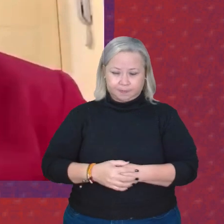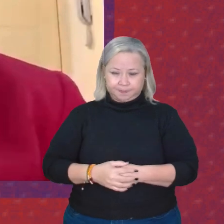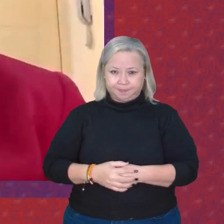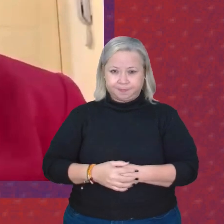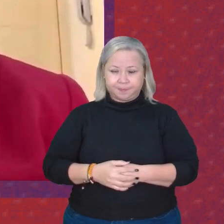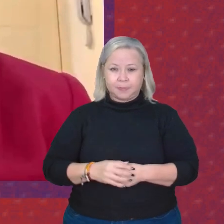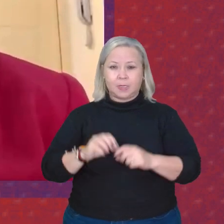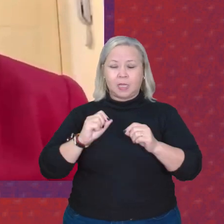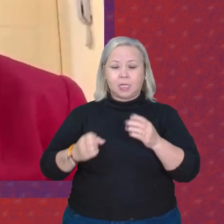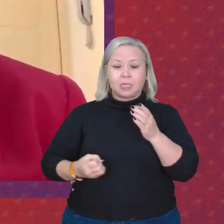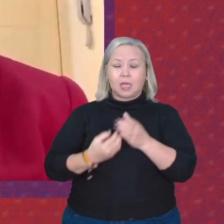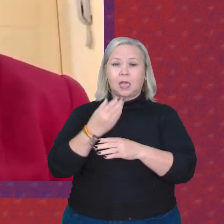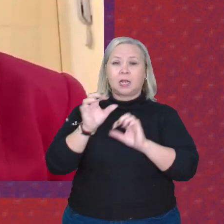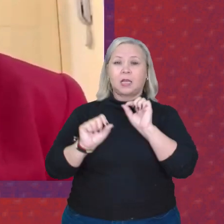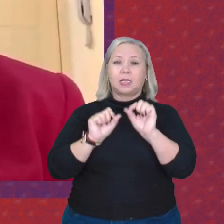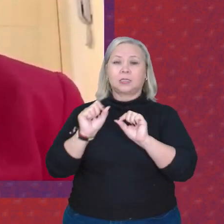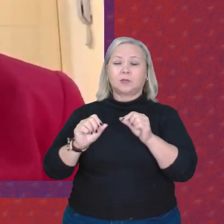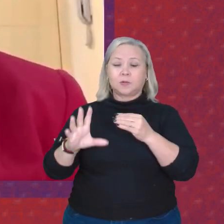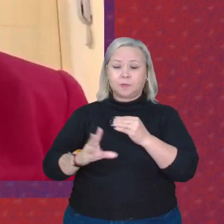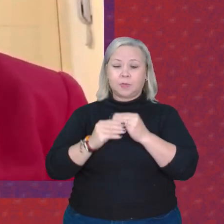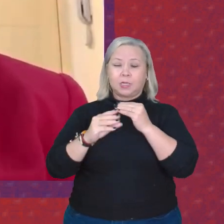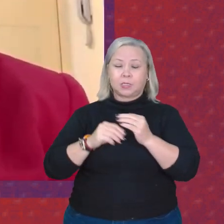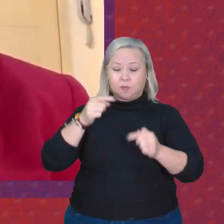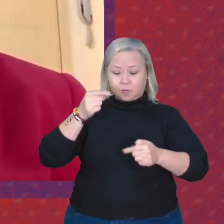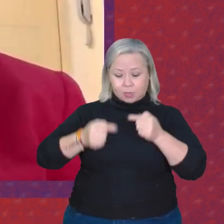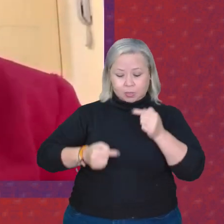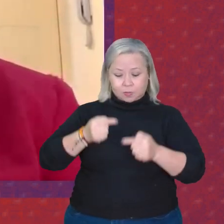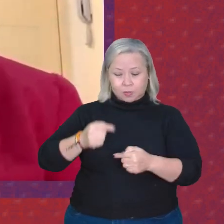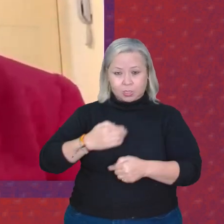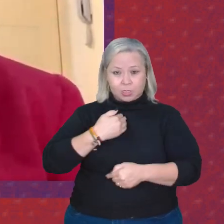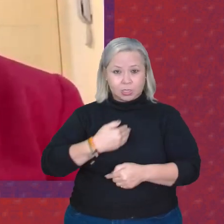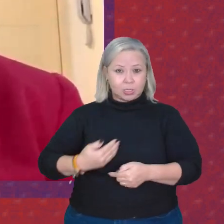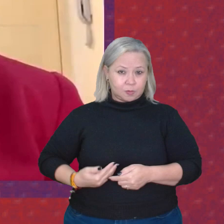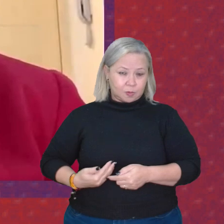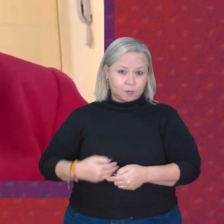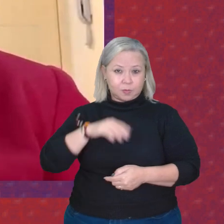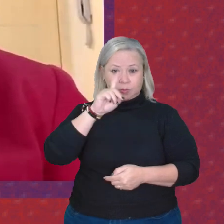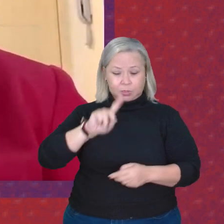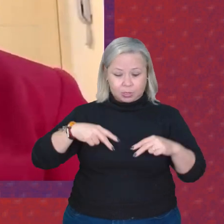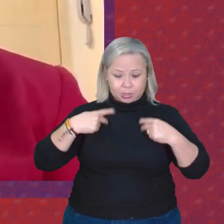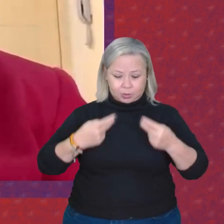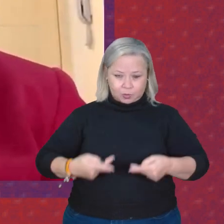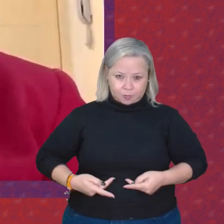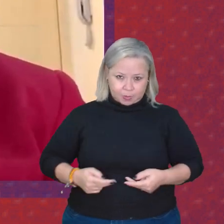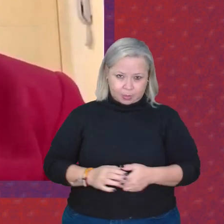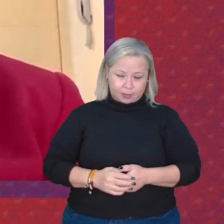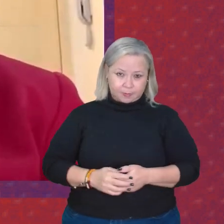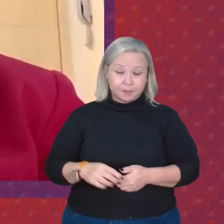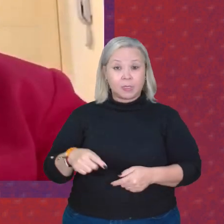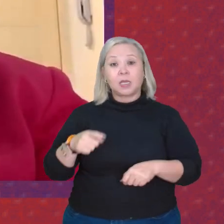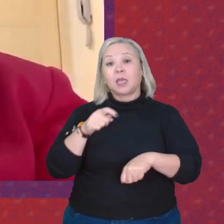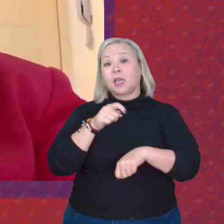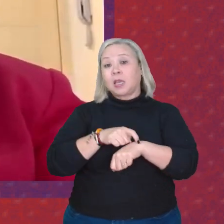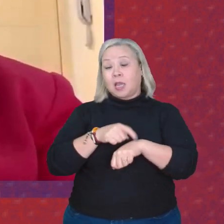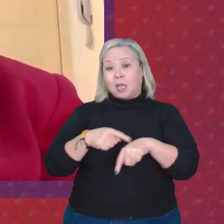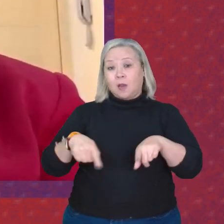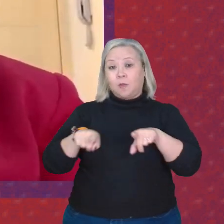na elaboração e implementação das políticas públicas de direitos humanos. E, ao mesmo tempo,